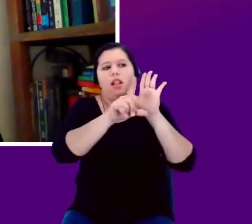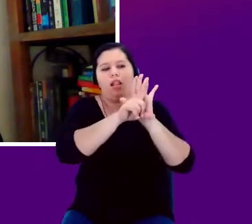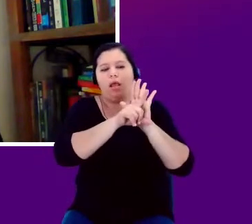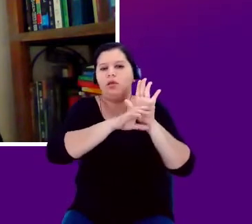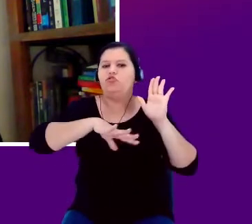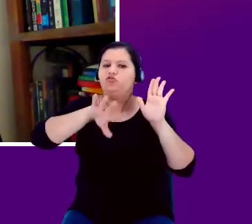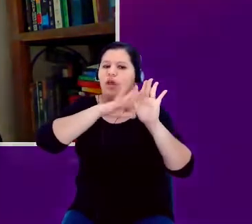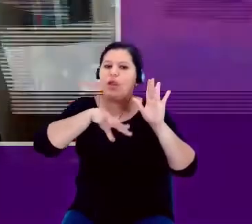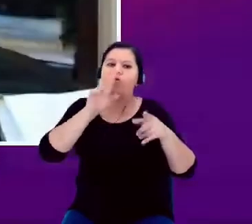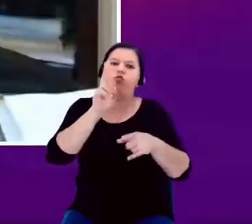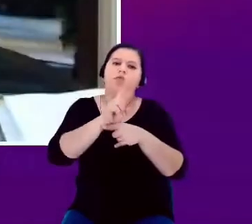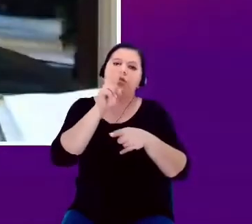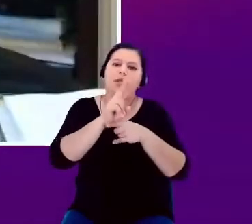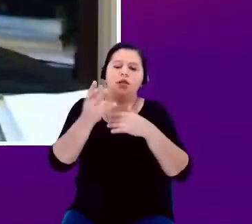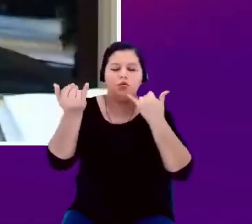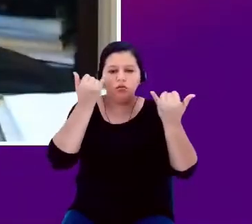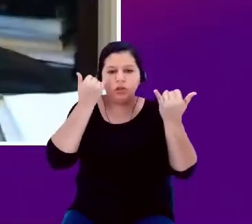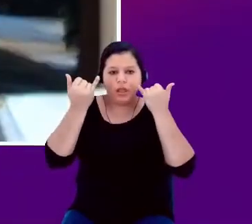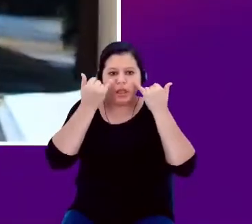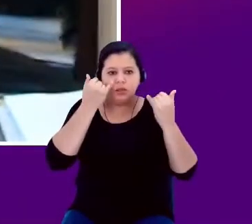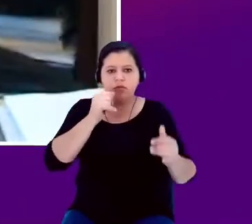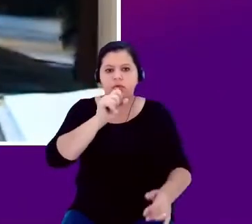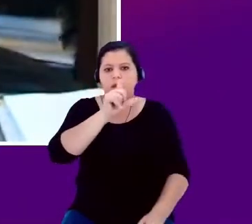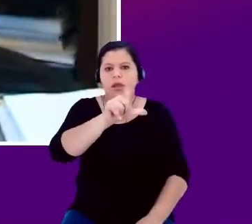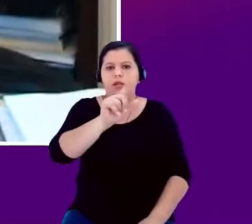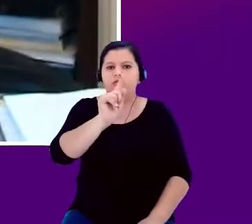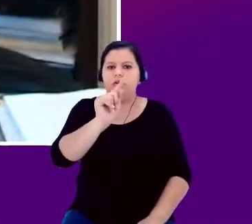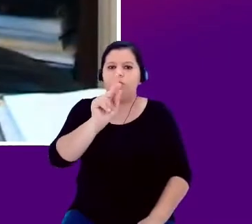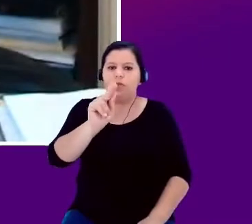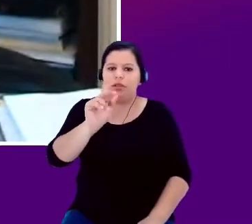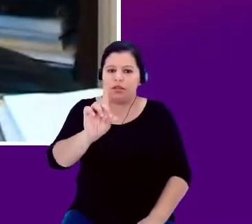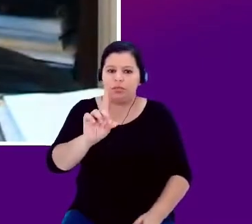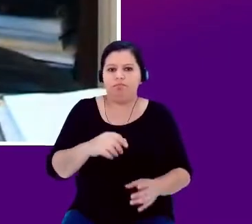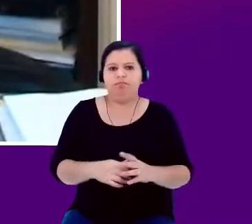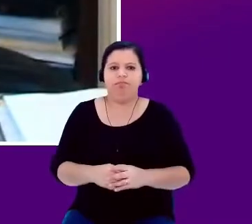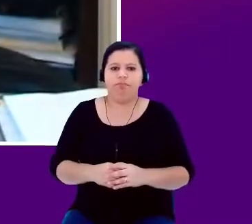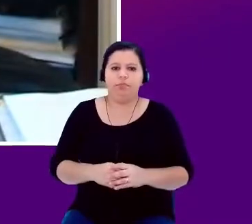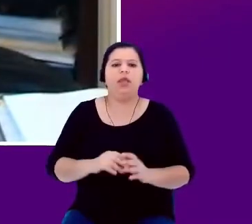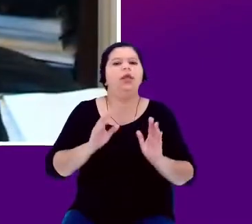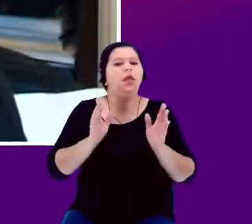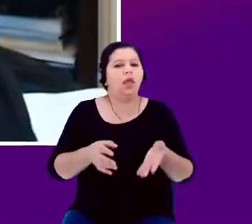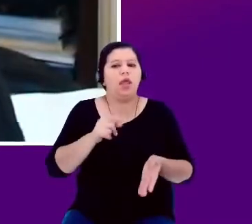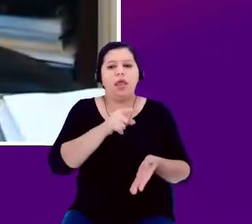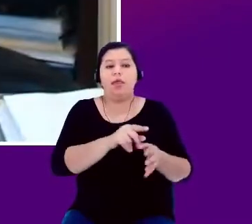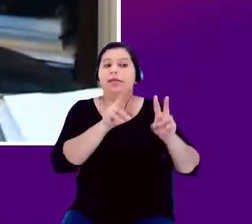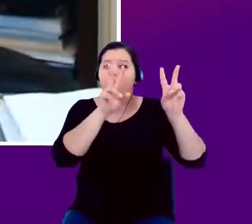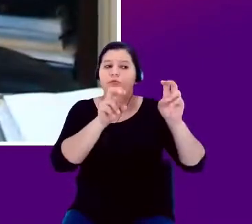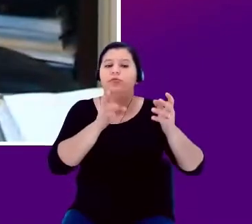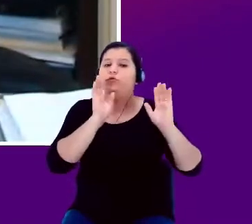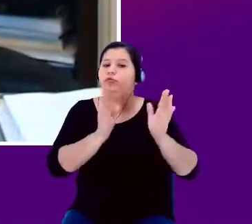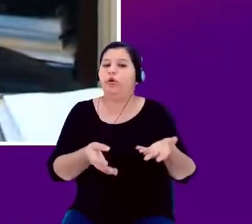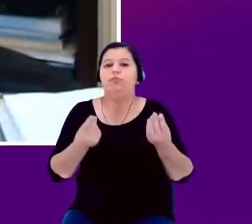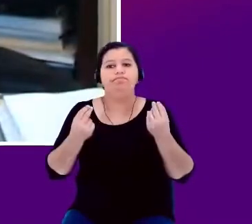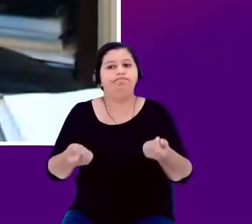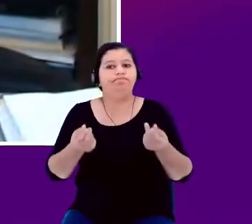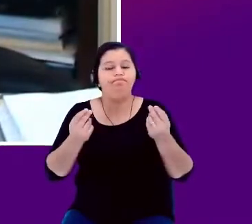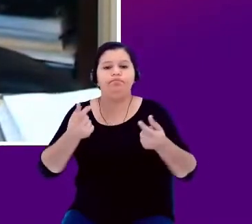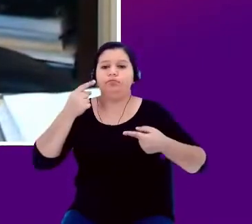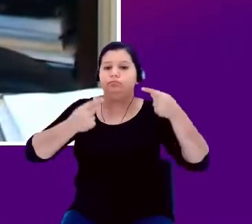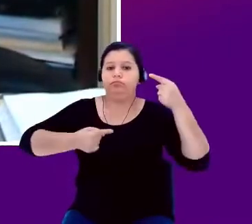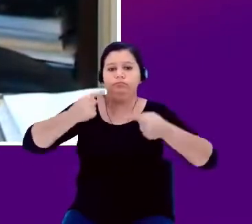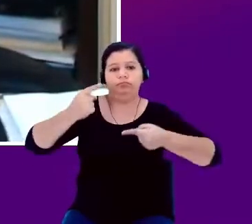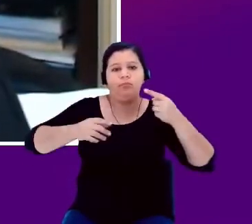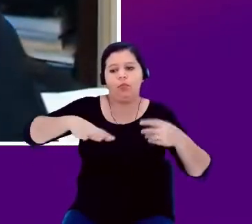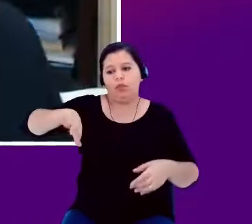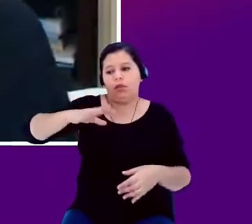Dados. É um assunto que tem ocupado já o Judiciário há alguns anos, e não apenas na adaptação das suas próprias atividades